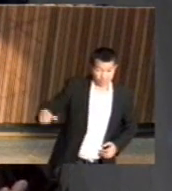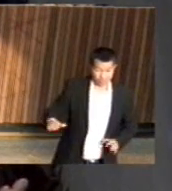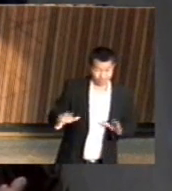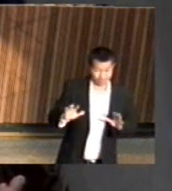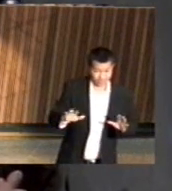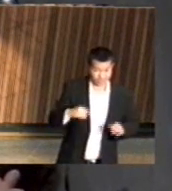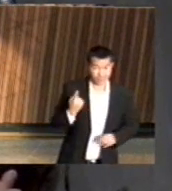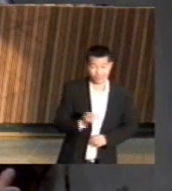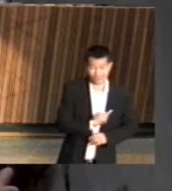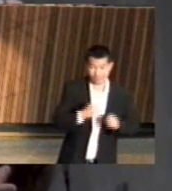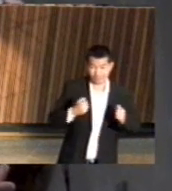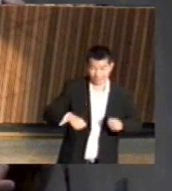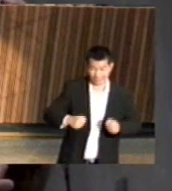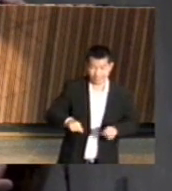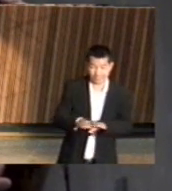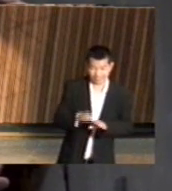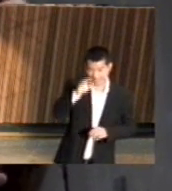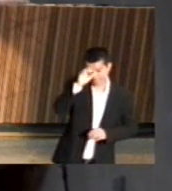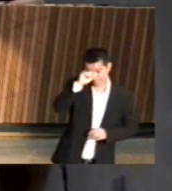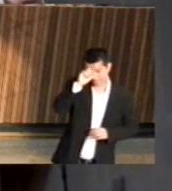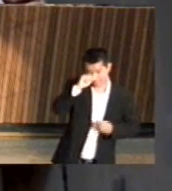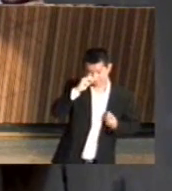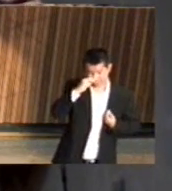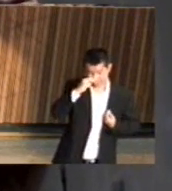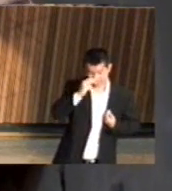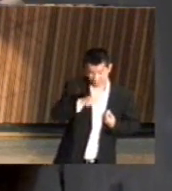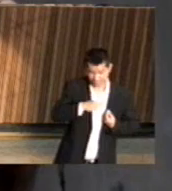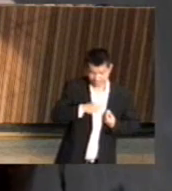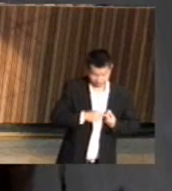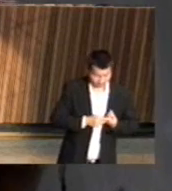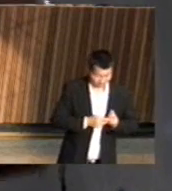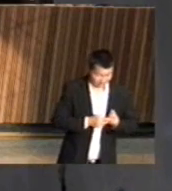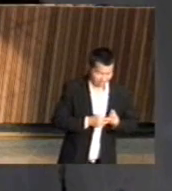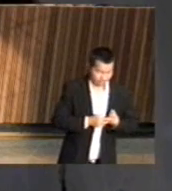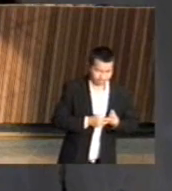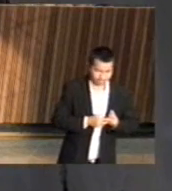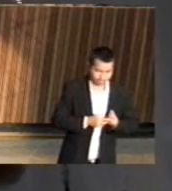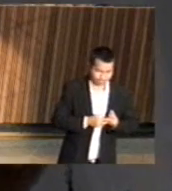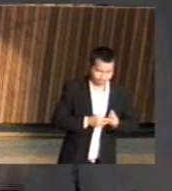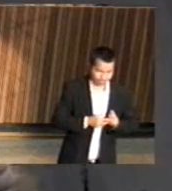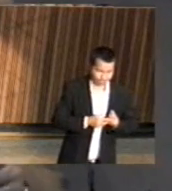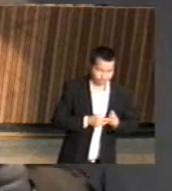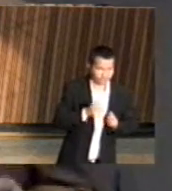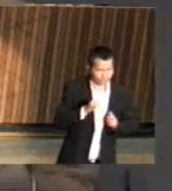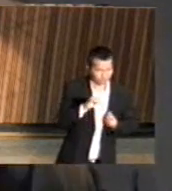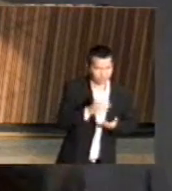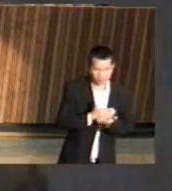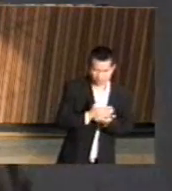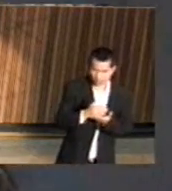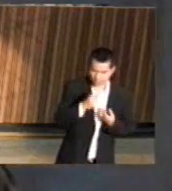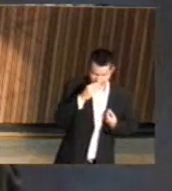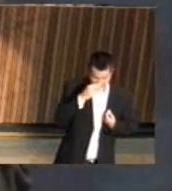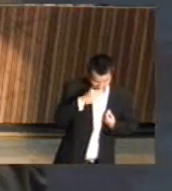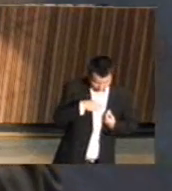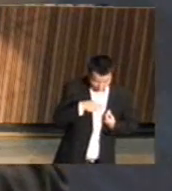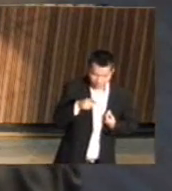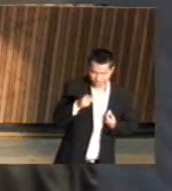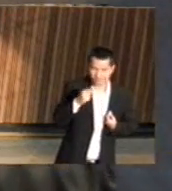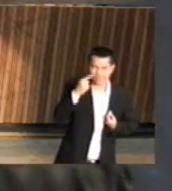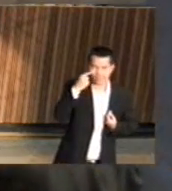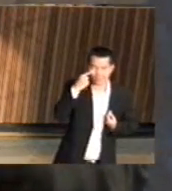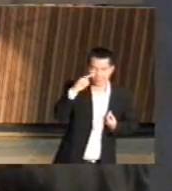Querido, se a sua família está em pé de guerra, ou se você e seu irmão não